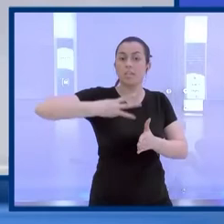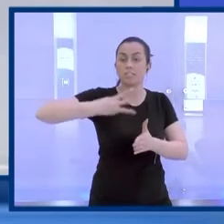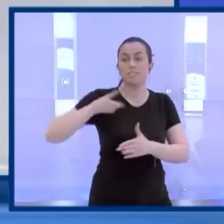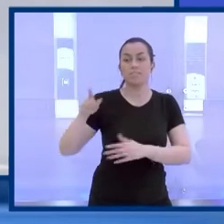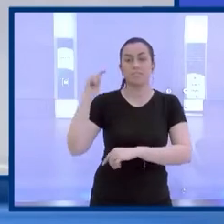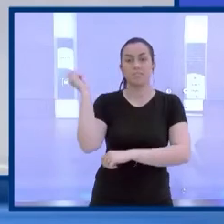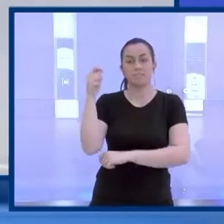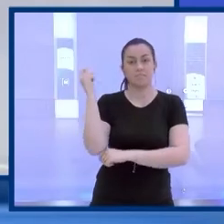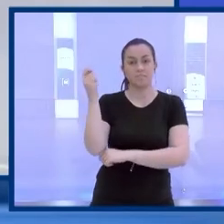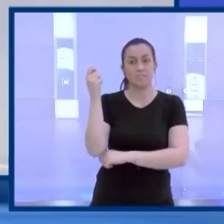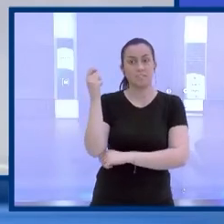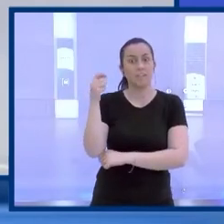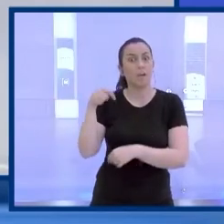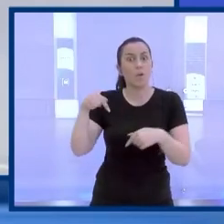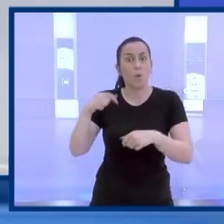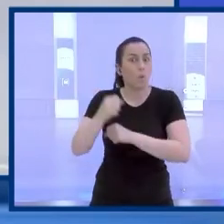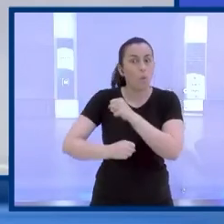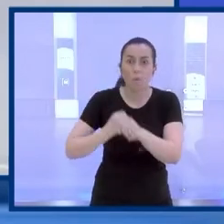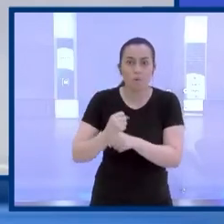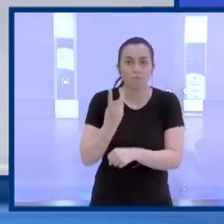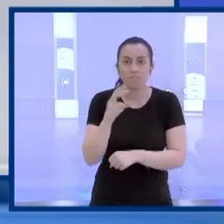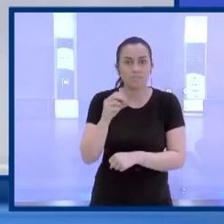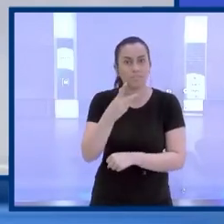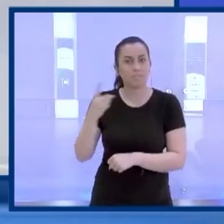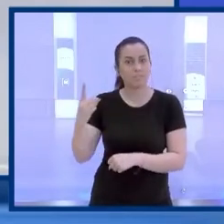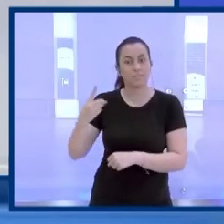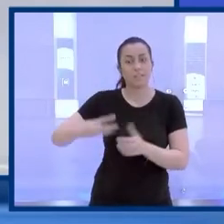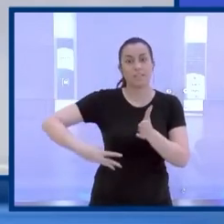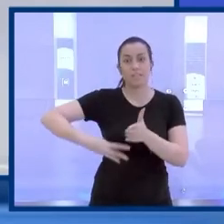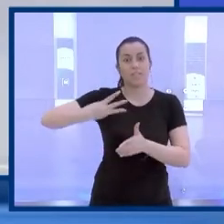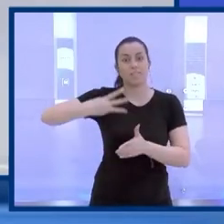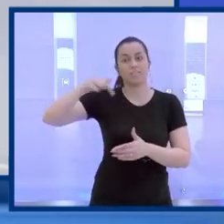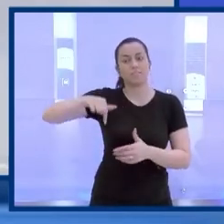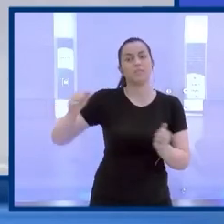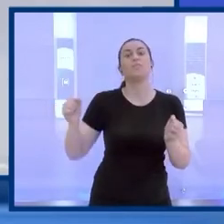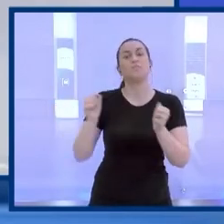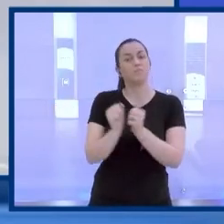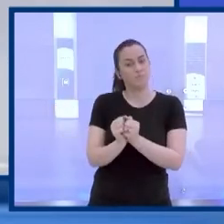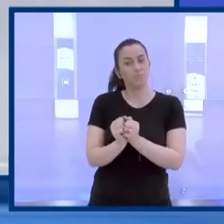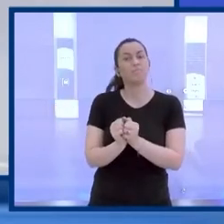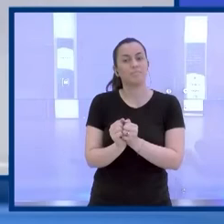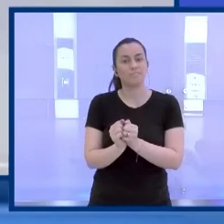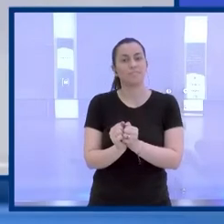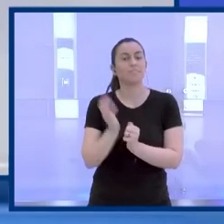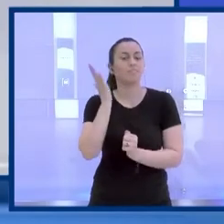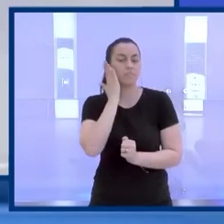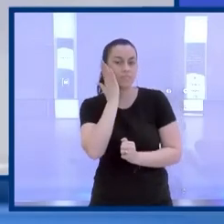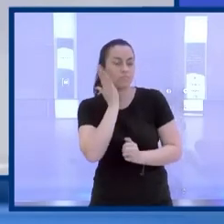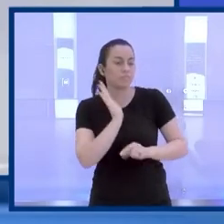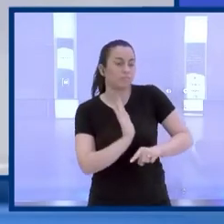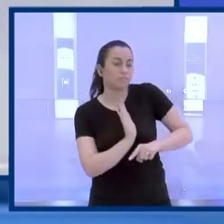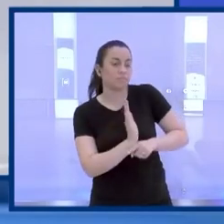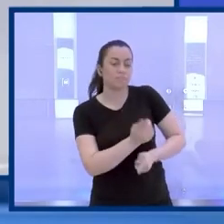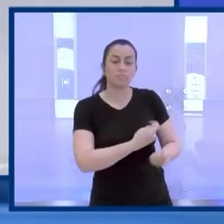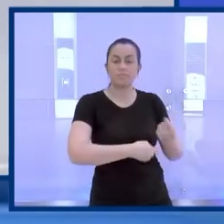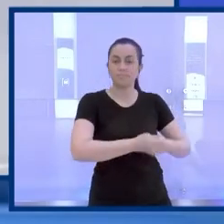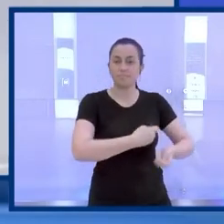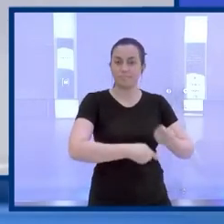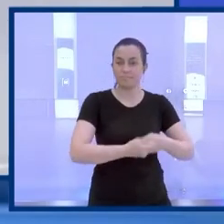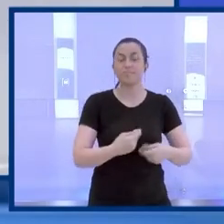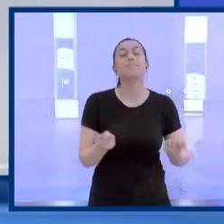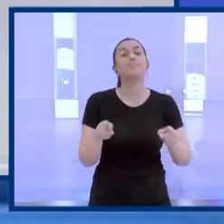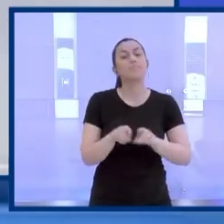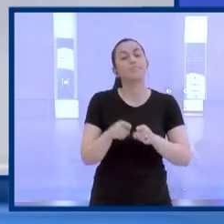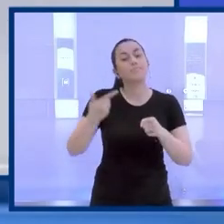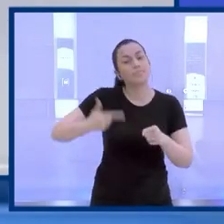Sul realiza na B3 esse ano, o que evidencia o compromisso do atual governo com a agenda de modernização do Estado. Gostaríamos de agradecer